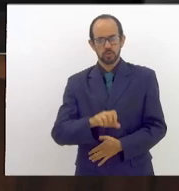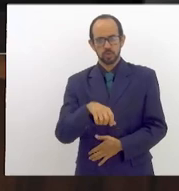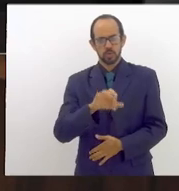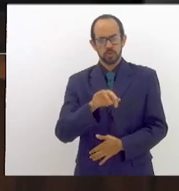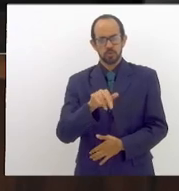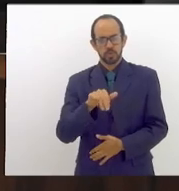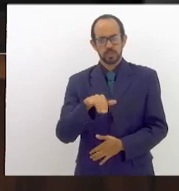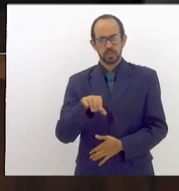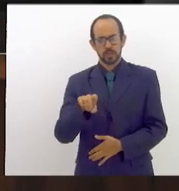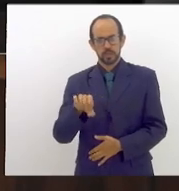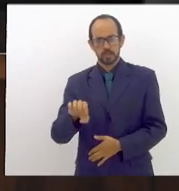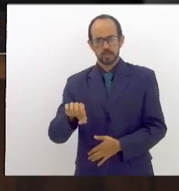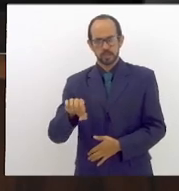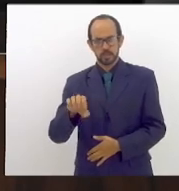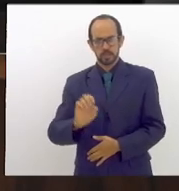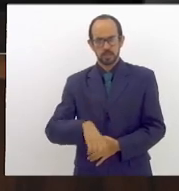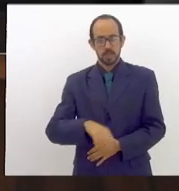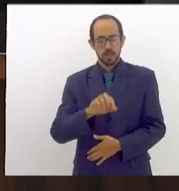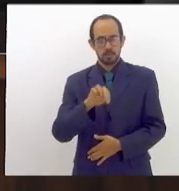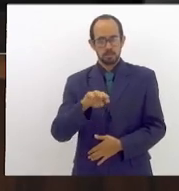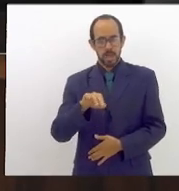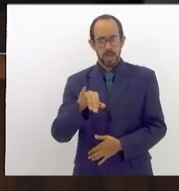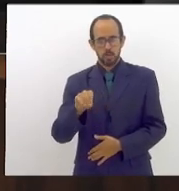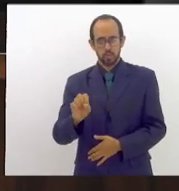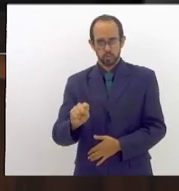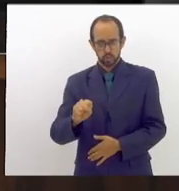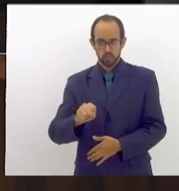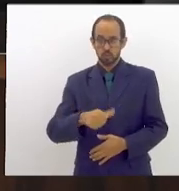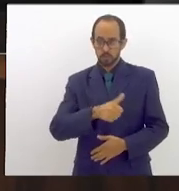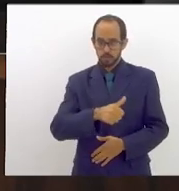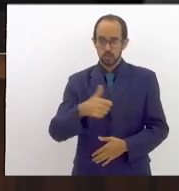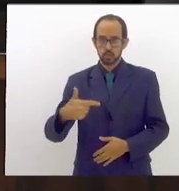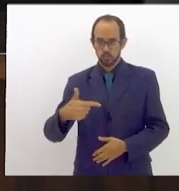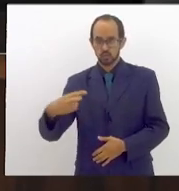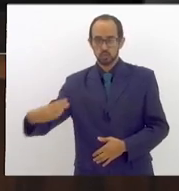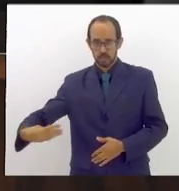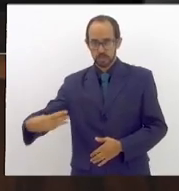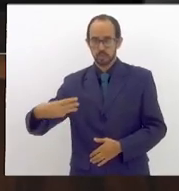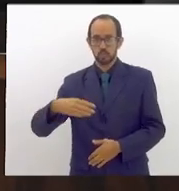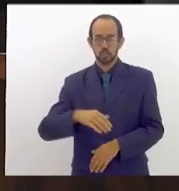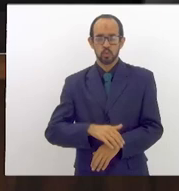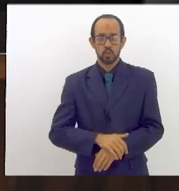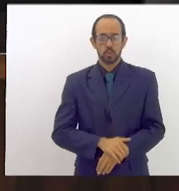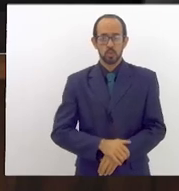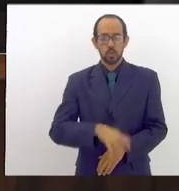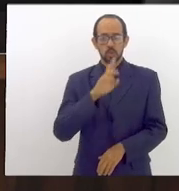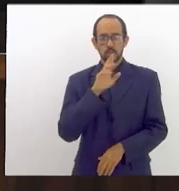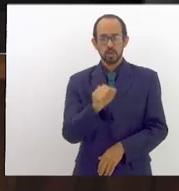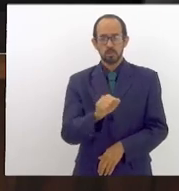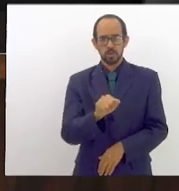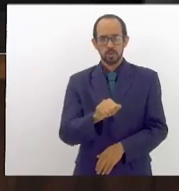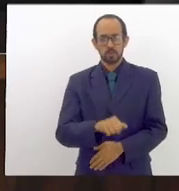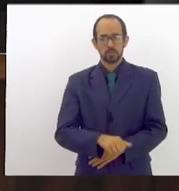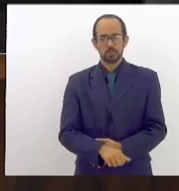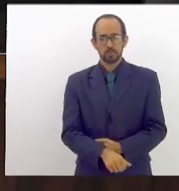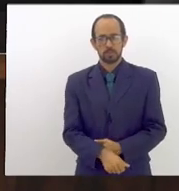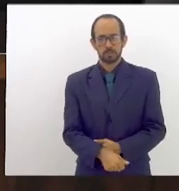Franciane Mota Marcos Abraão Marcos Miller Marcos Vinícius Rodrigo Amorim